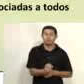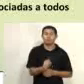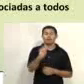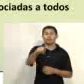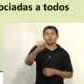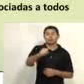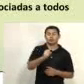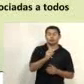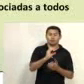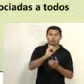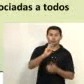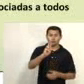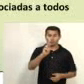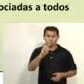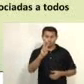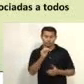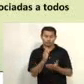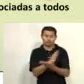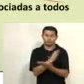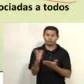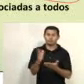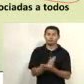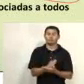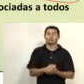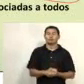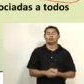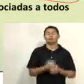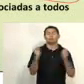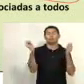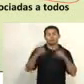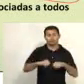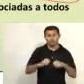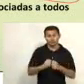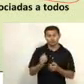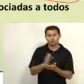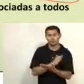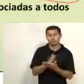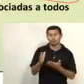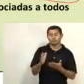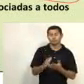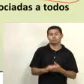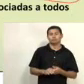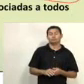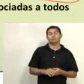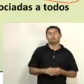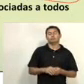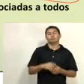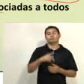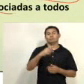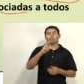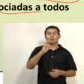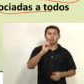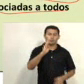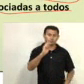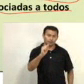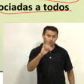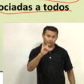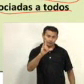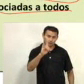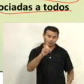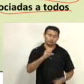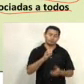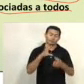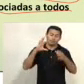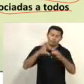Assim, a curva de distribuição, né, possibilita determinar probabilidades